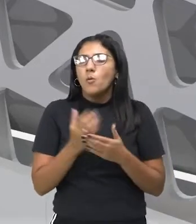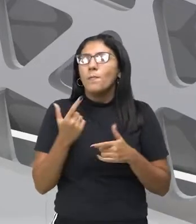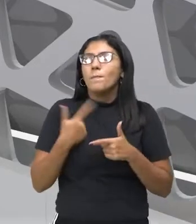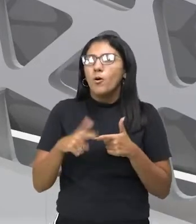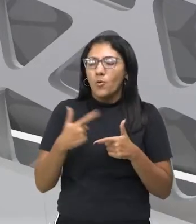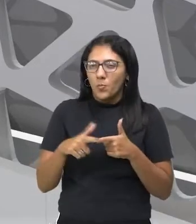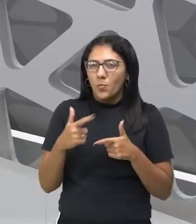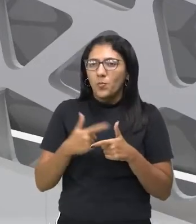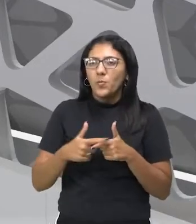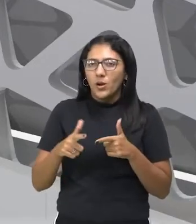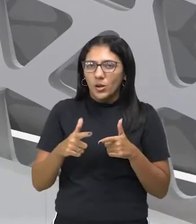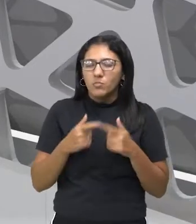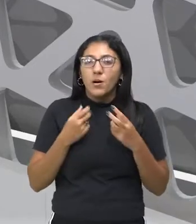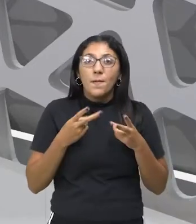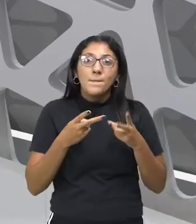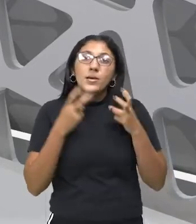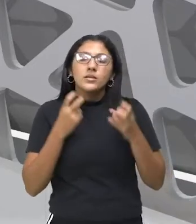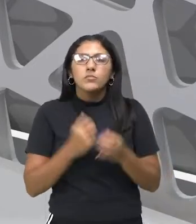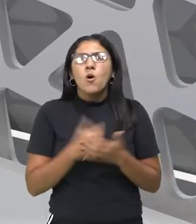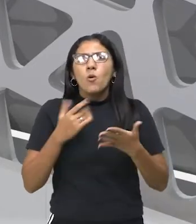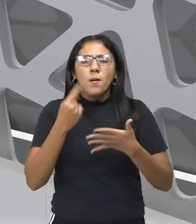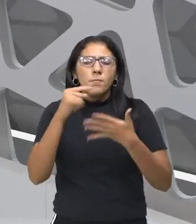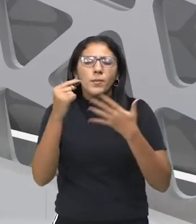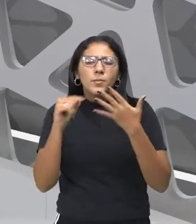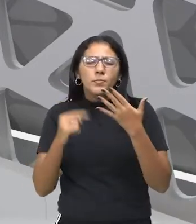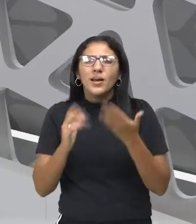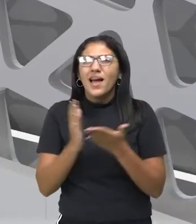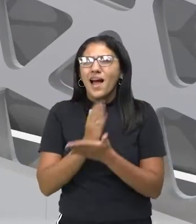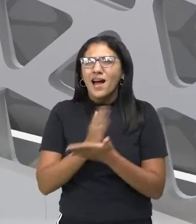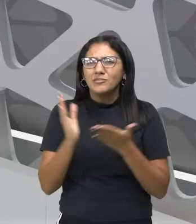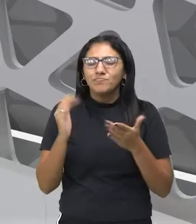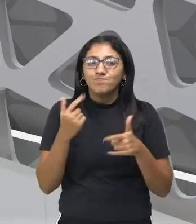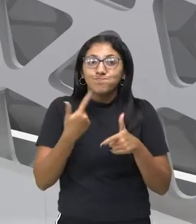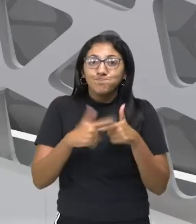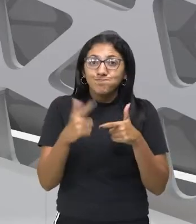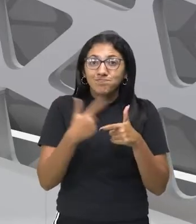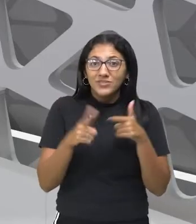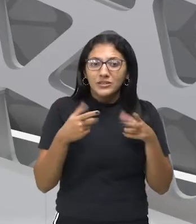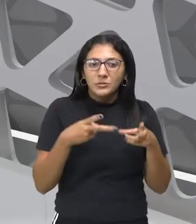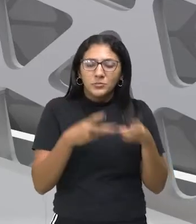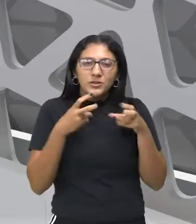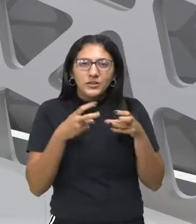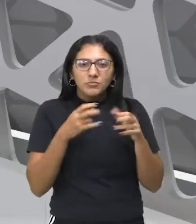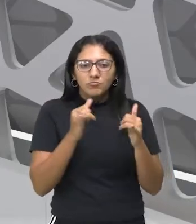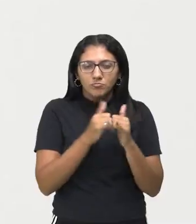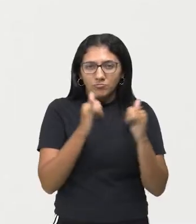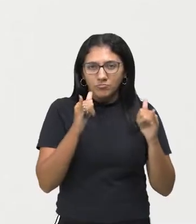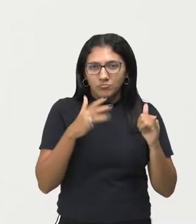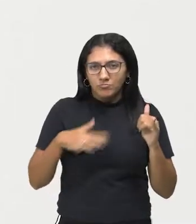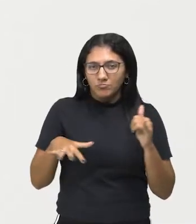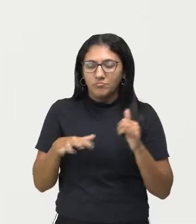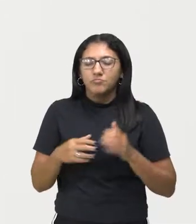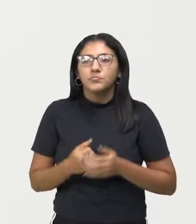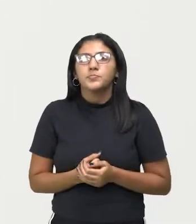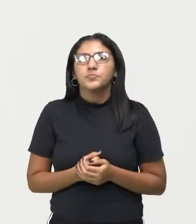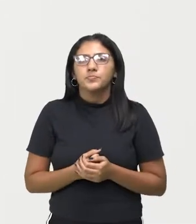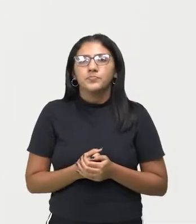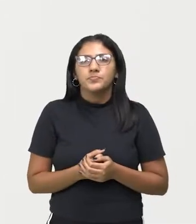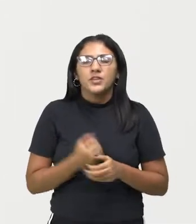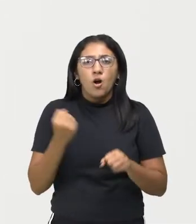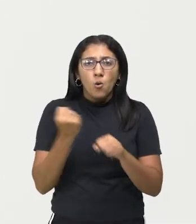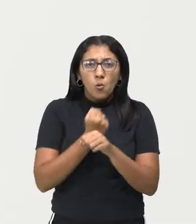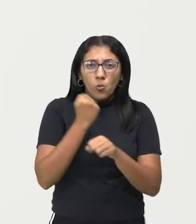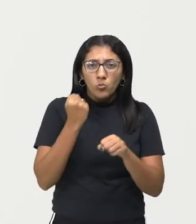a partir de agora, verificando quais são, então, alguns impactos que as hidrelétricas podem gerar. Então, a construção de